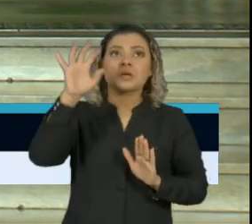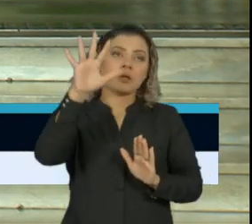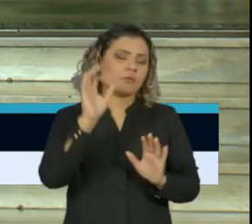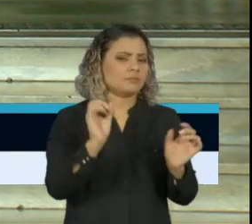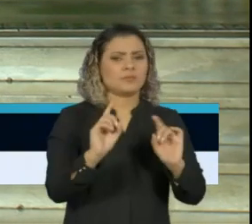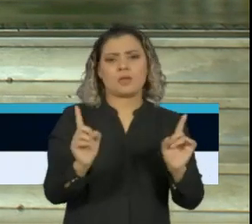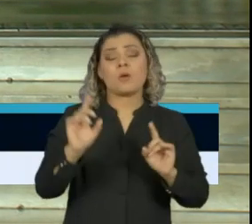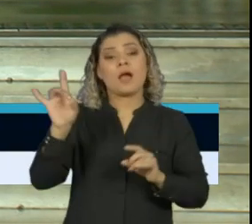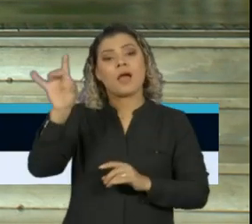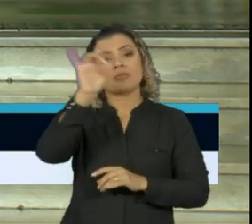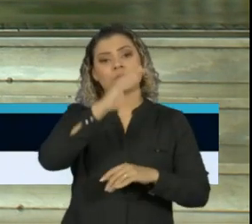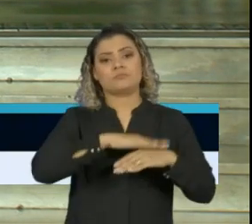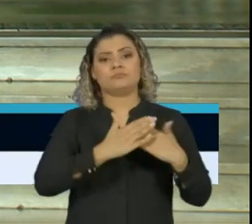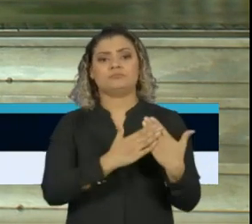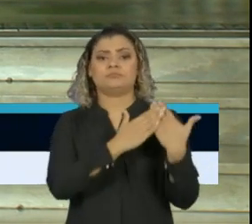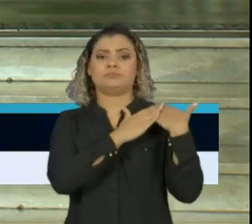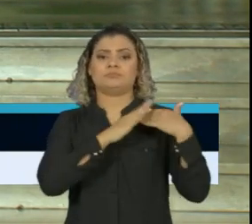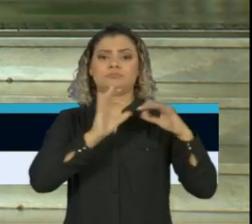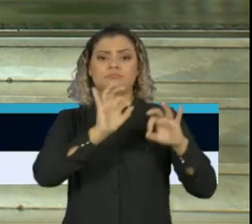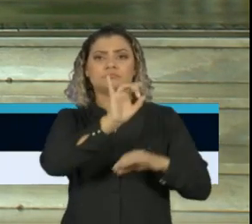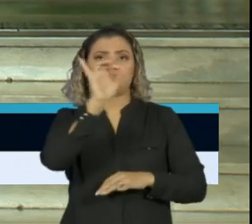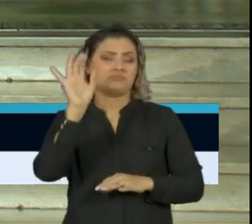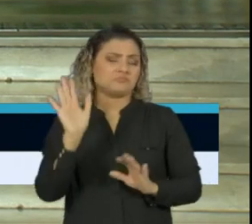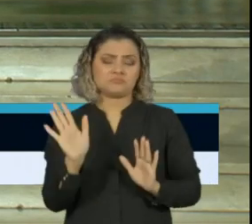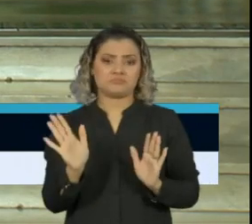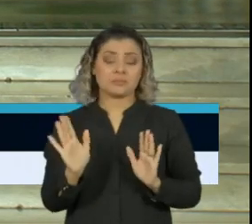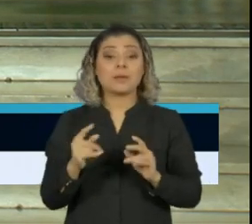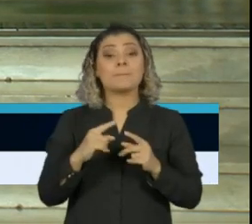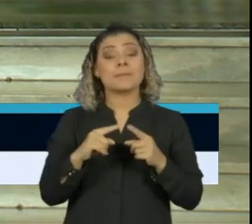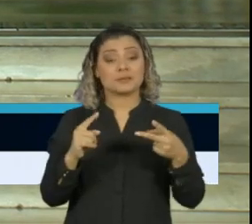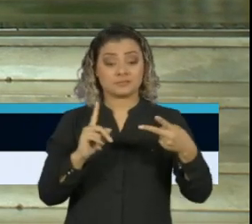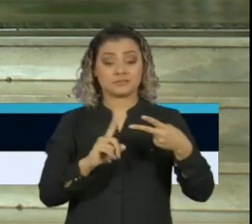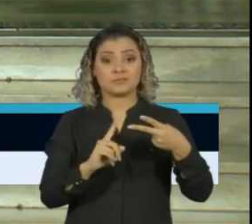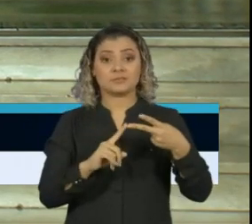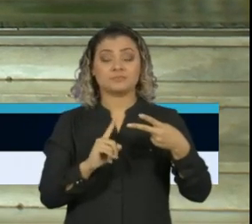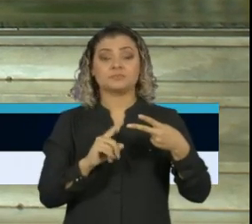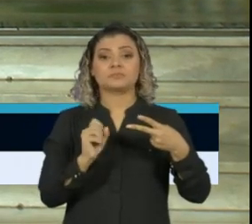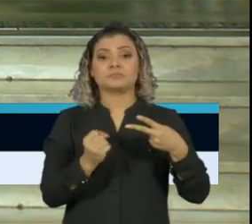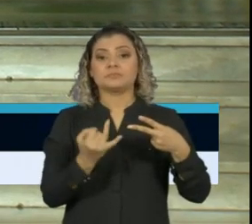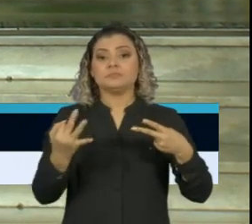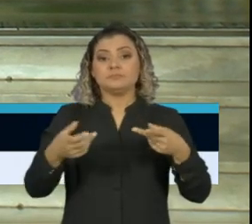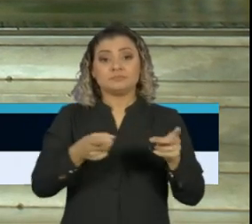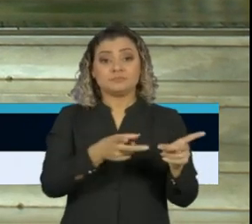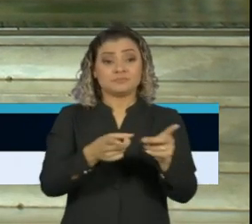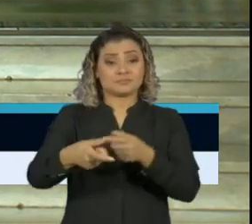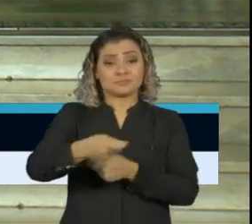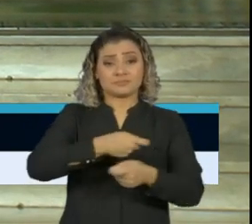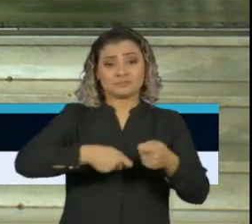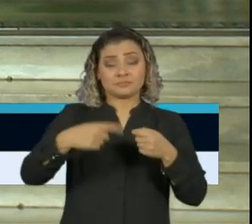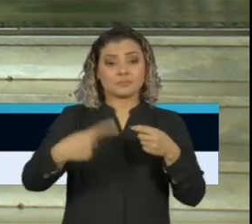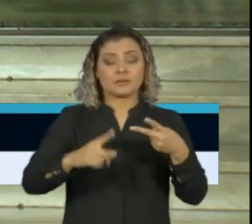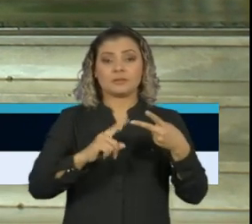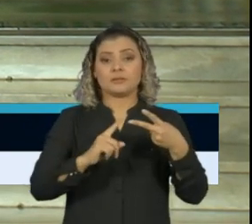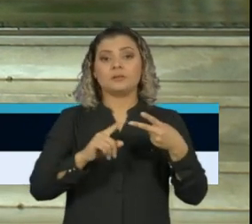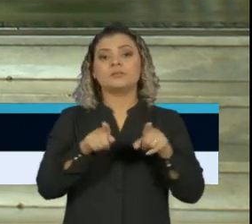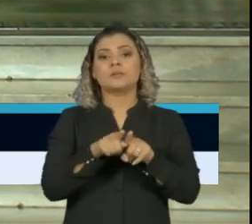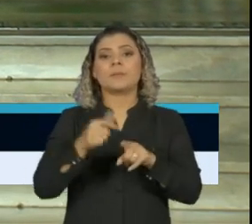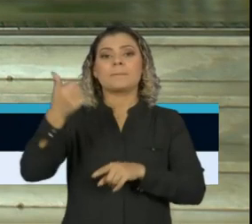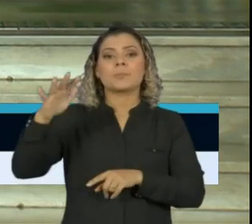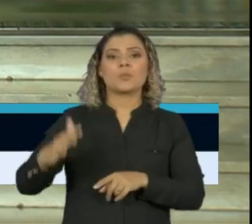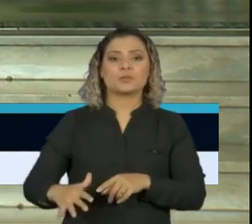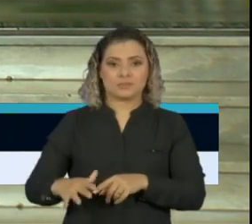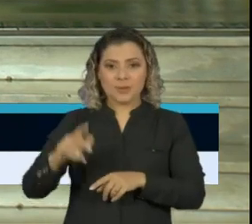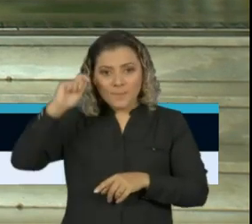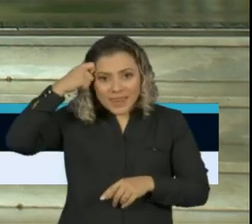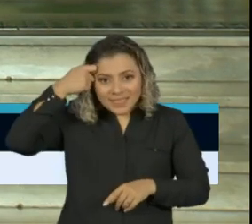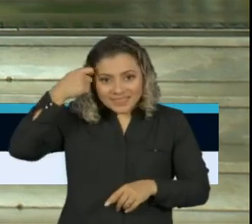governo municipal. Mas entendendo que é a segunda data de volume para o varejo brasileiro, depois vem o Black Friday, depois vem